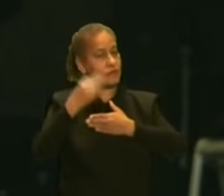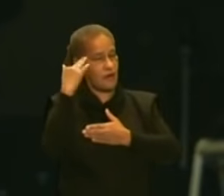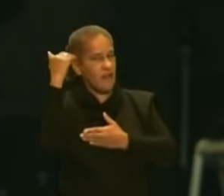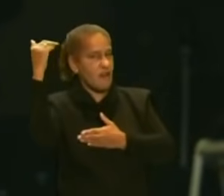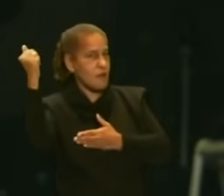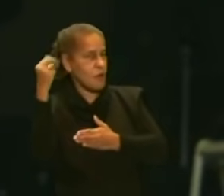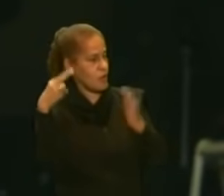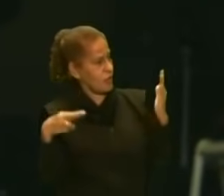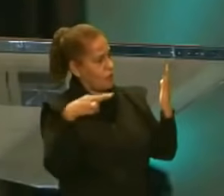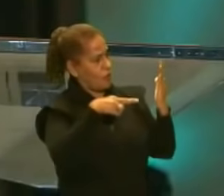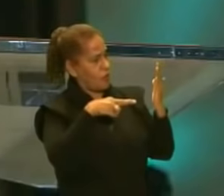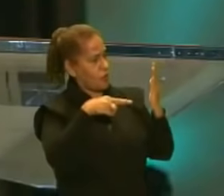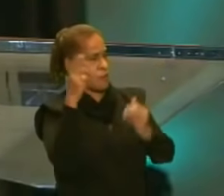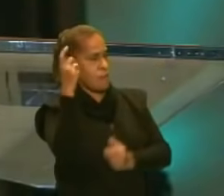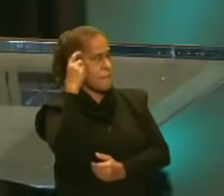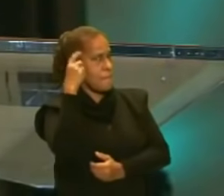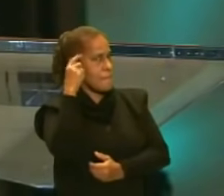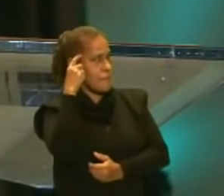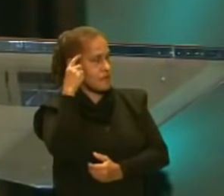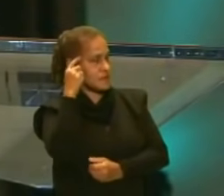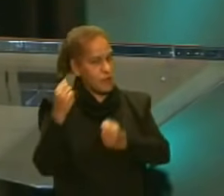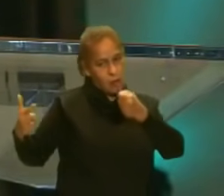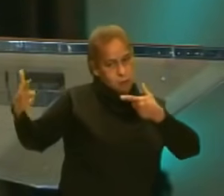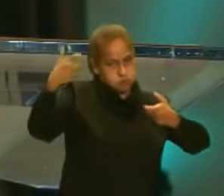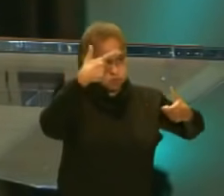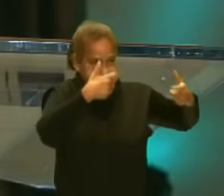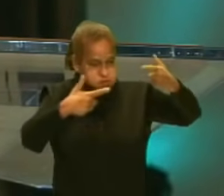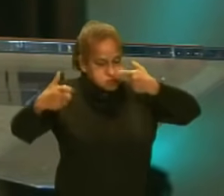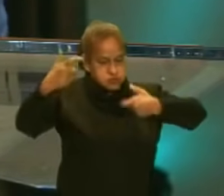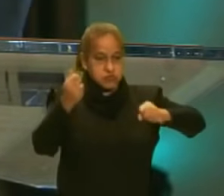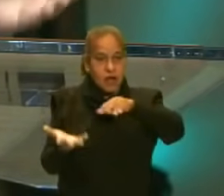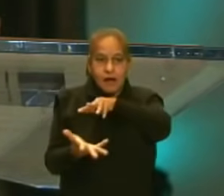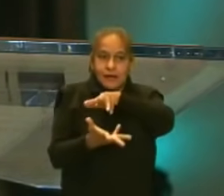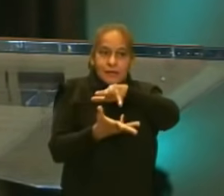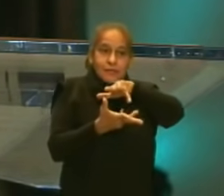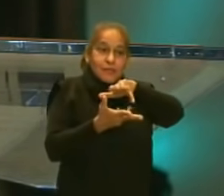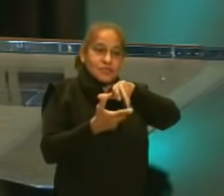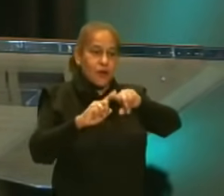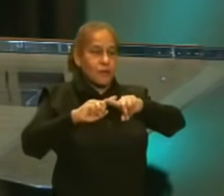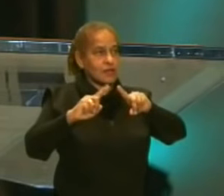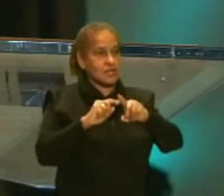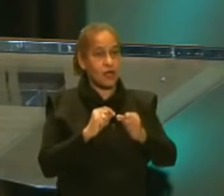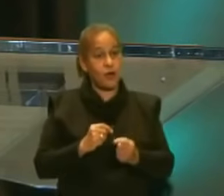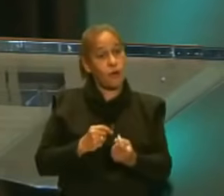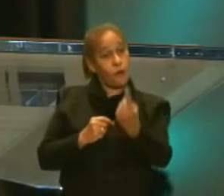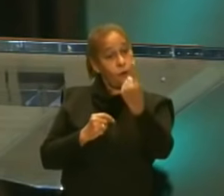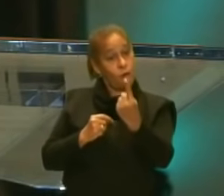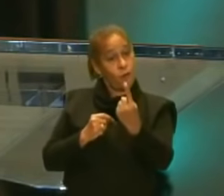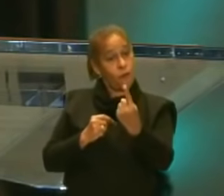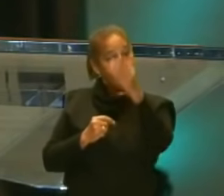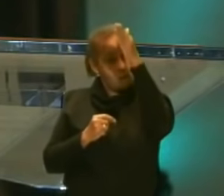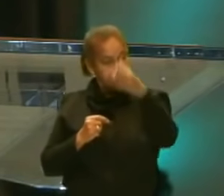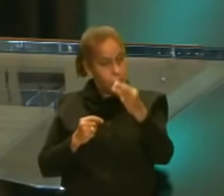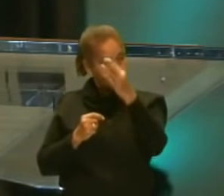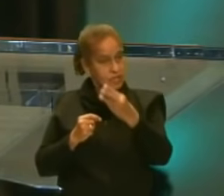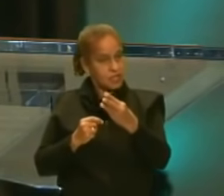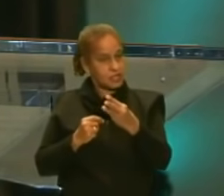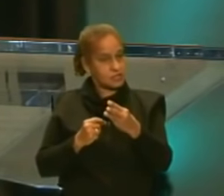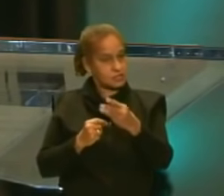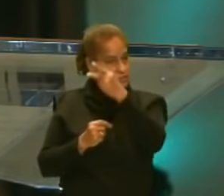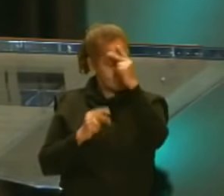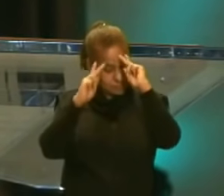uma guerra mundial, tá? E nessa guerra mundial, 1/3 da população da Terra vai morrer.